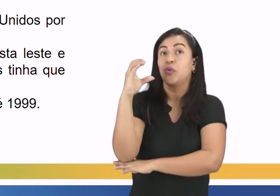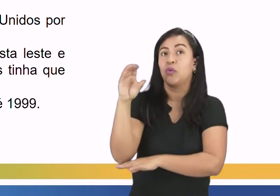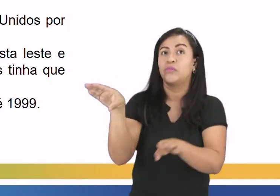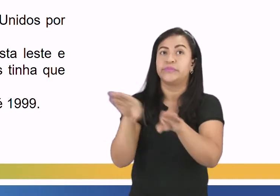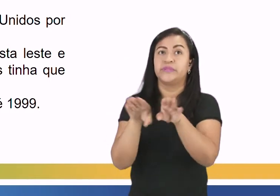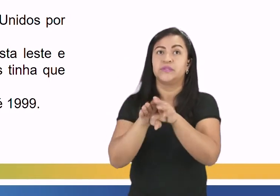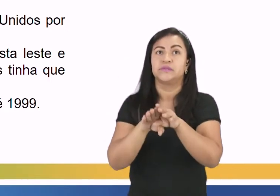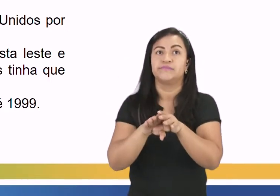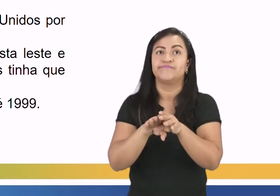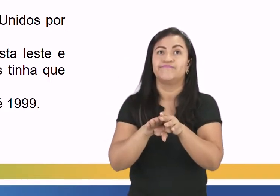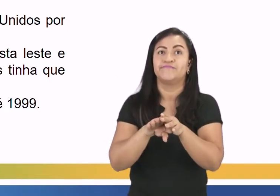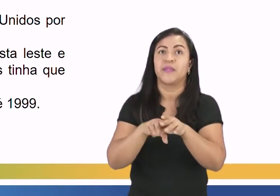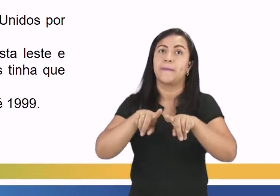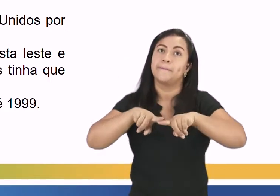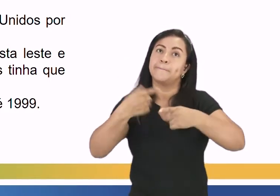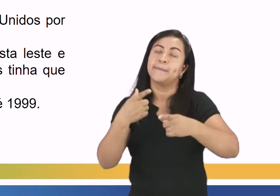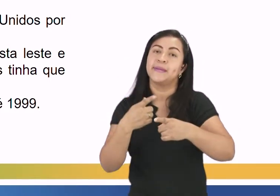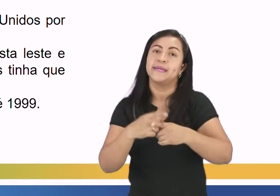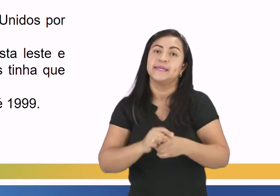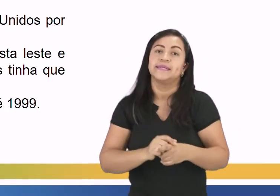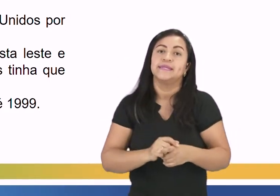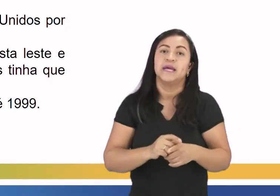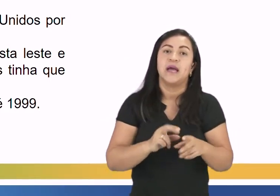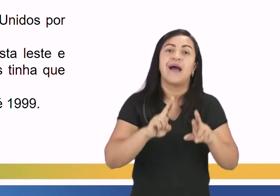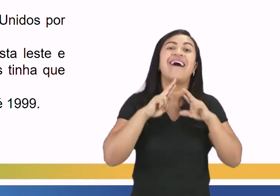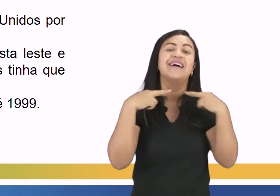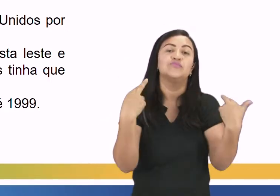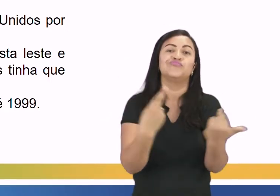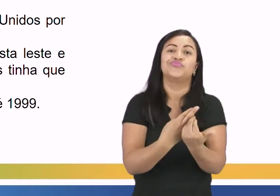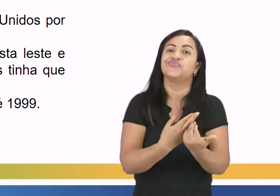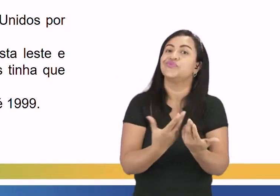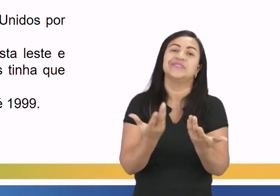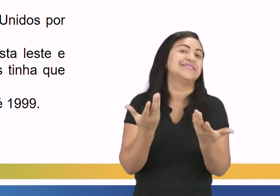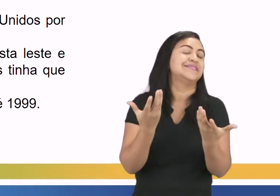seus objetivos, o que fez os Estados Unidos?